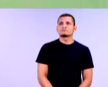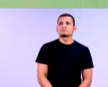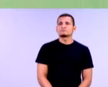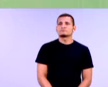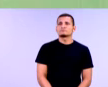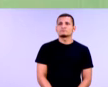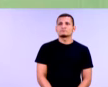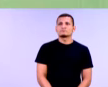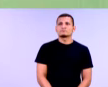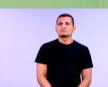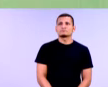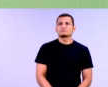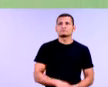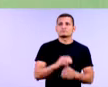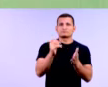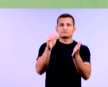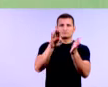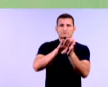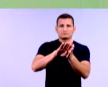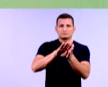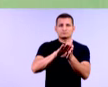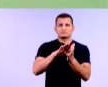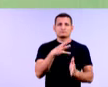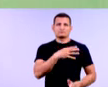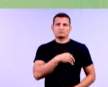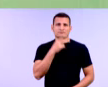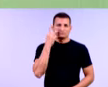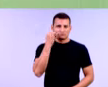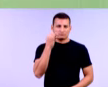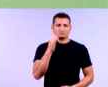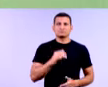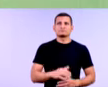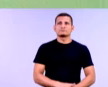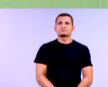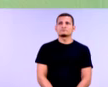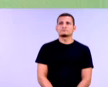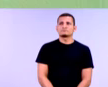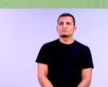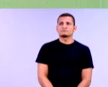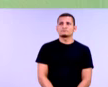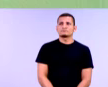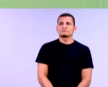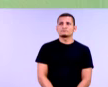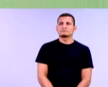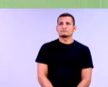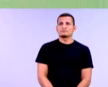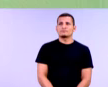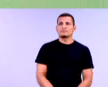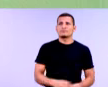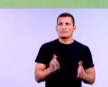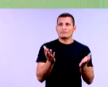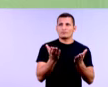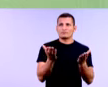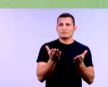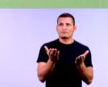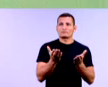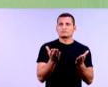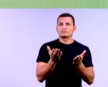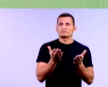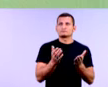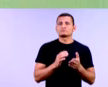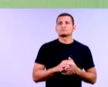próximo. Então, chegaram os filhos e o pai. Bem, agora, Isso, tocou aí. e tocamos. Agora, vamos ver.